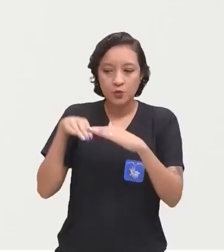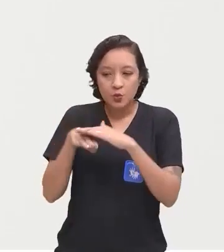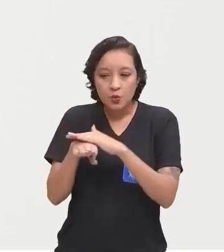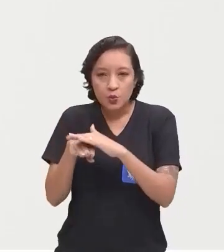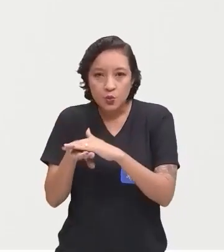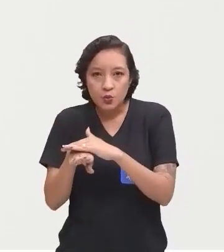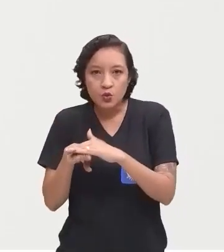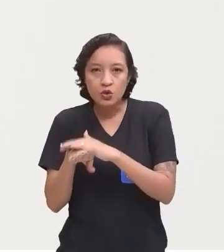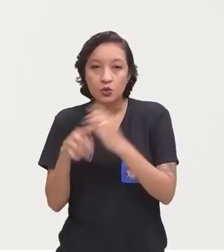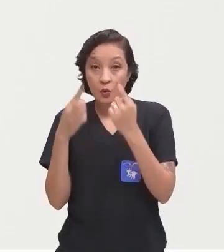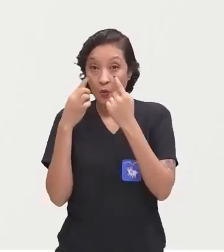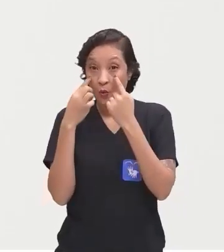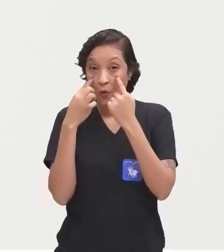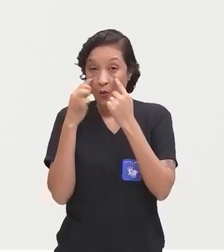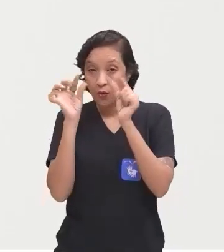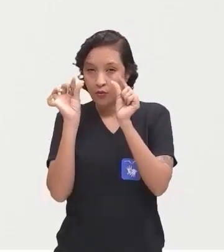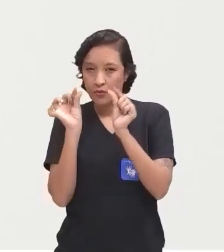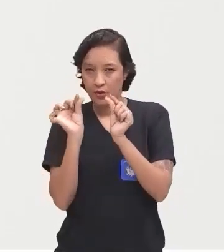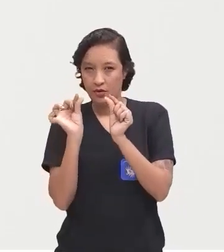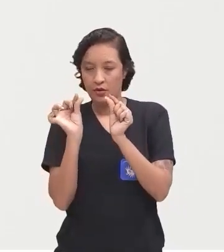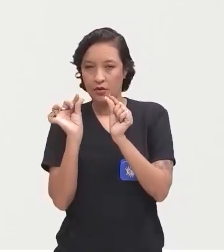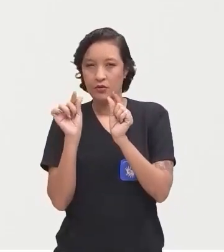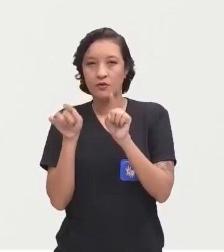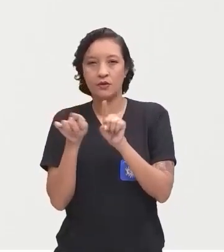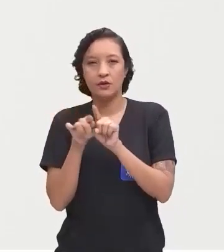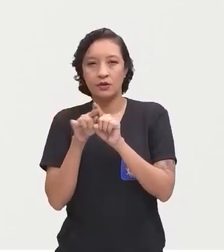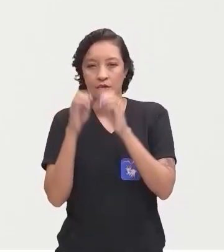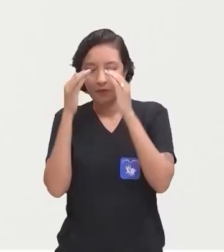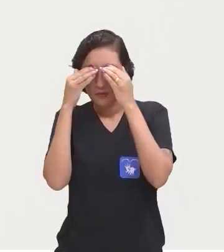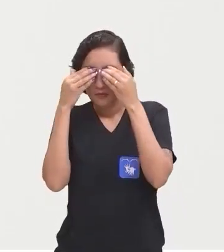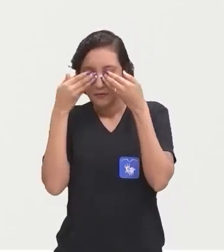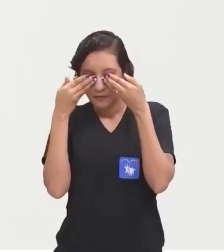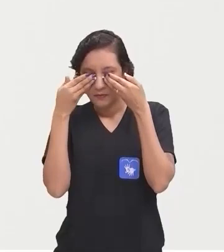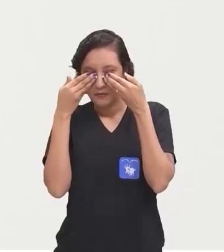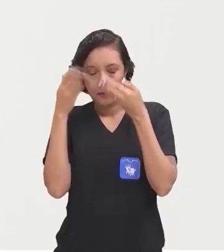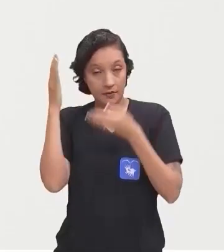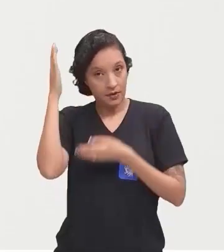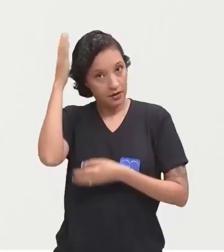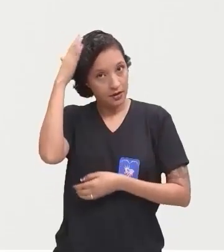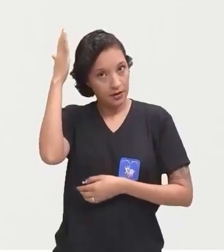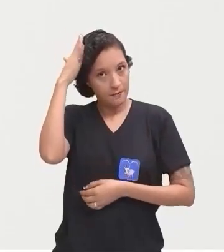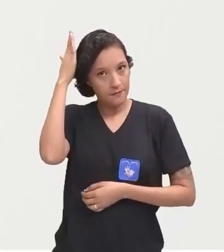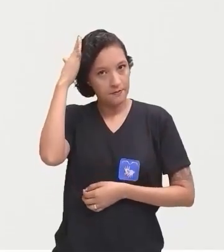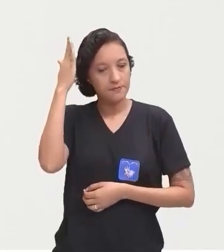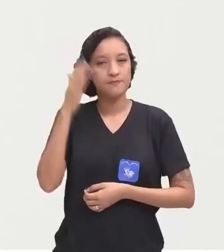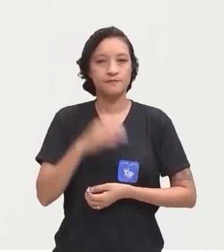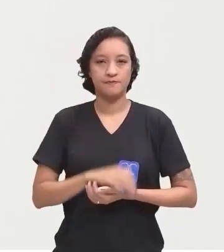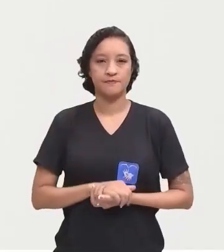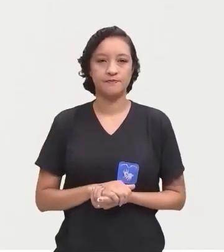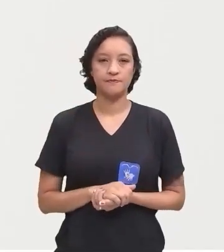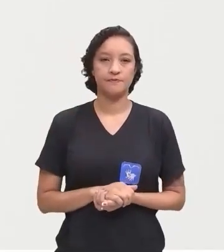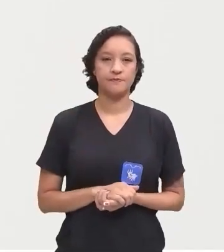são pequenos e cobertos pelas escamas da cabeça.